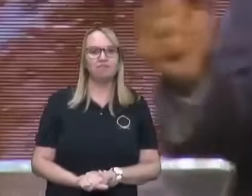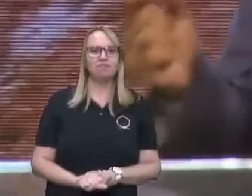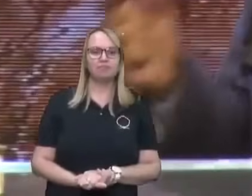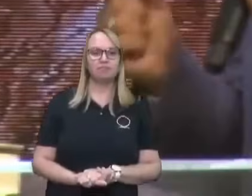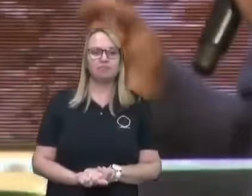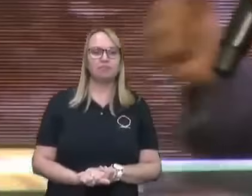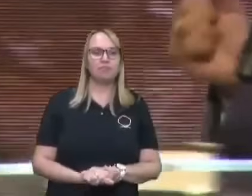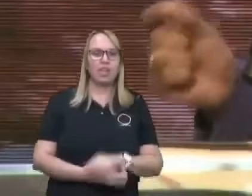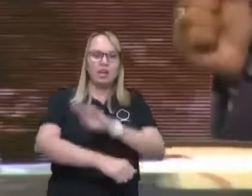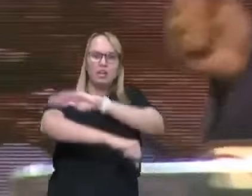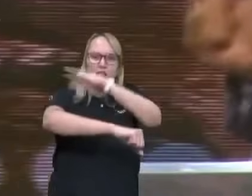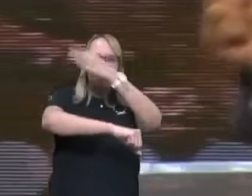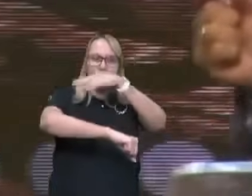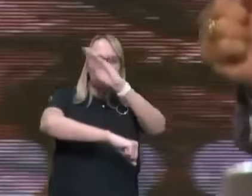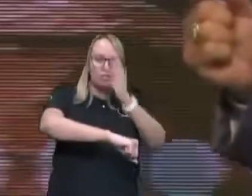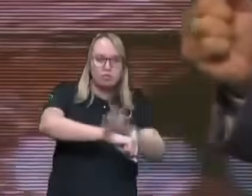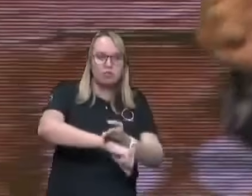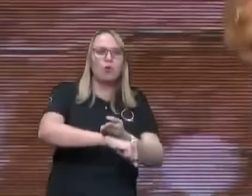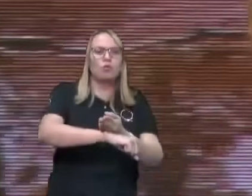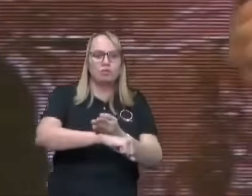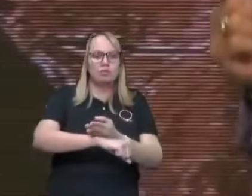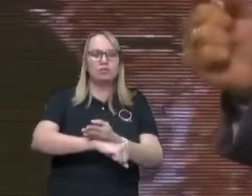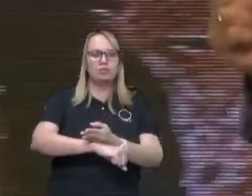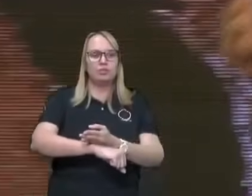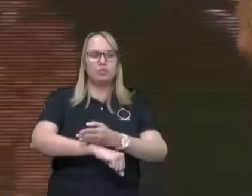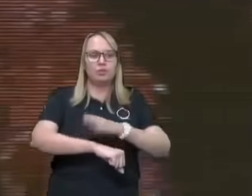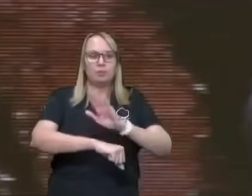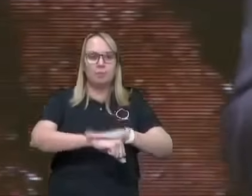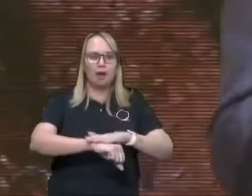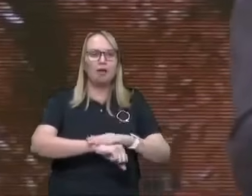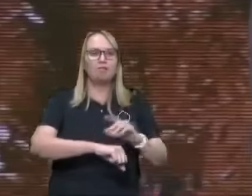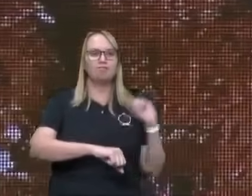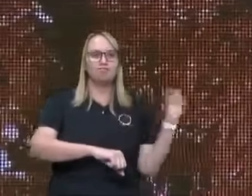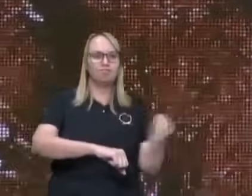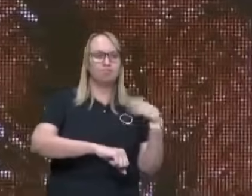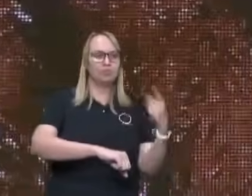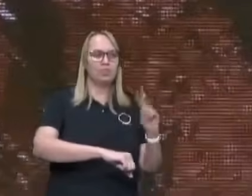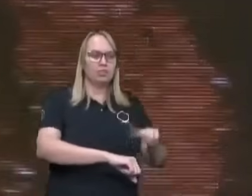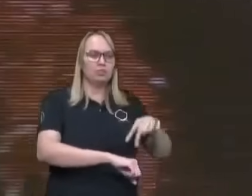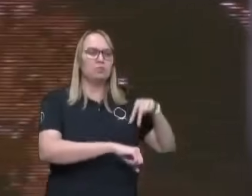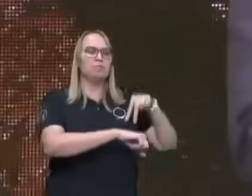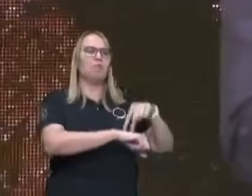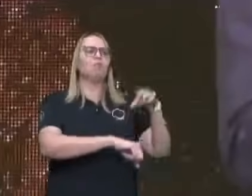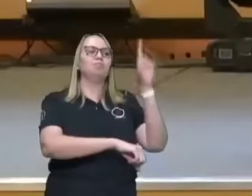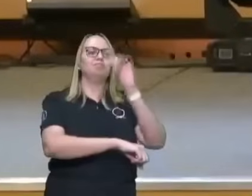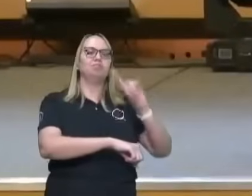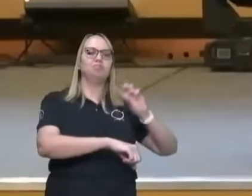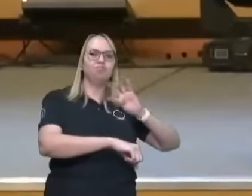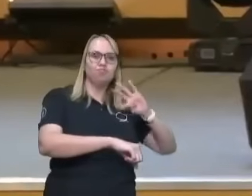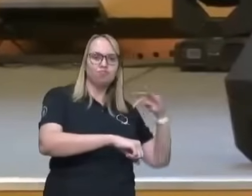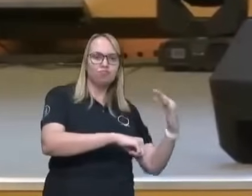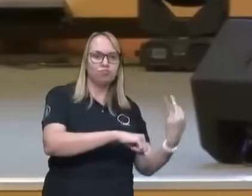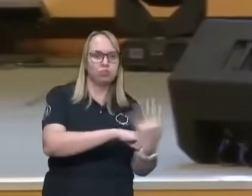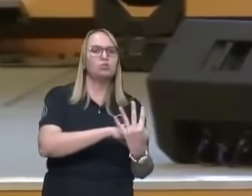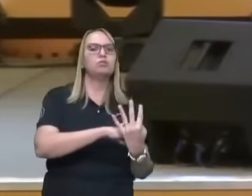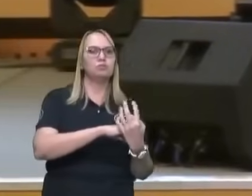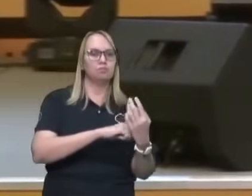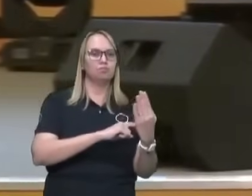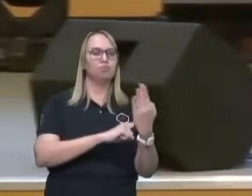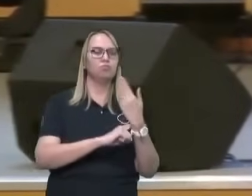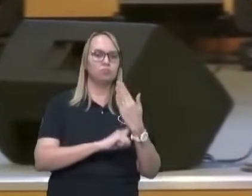os montes estão em volta de Jerusalém, assim o Senhor está em volta do seu povo. Eu fico na primeira parte. Os que confiam no